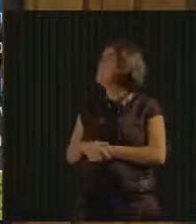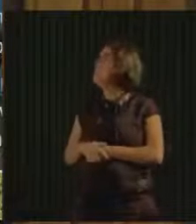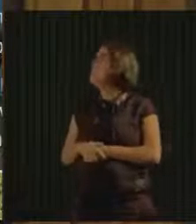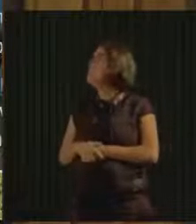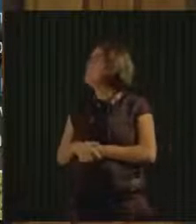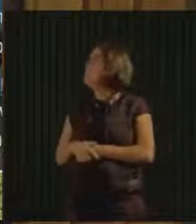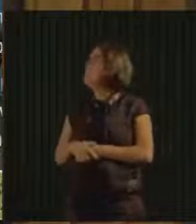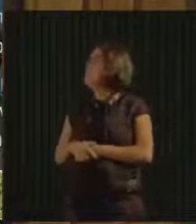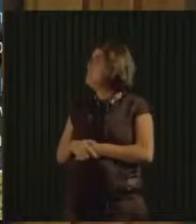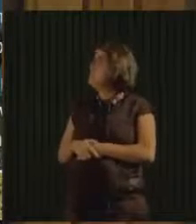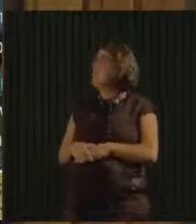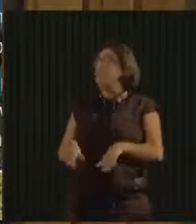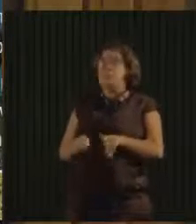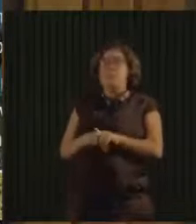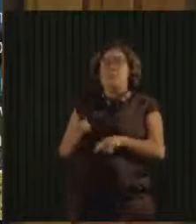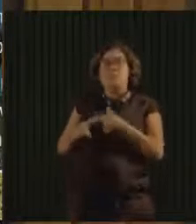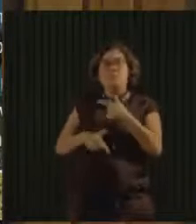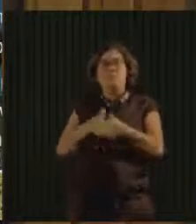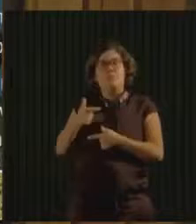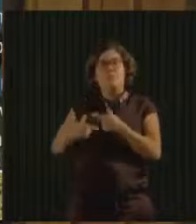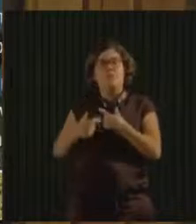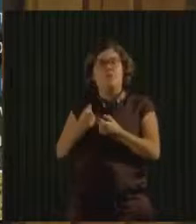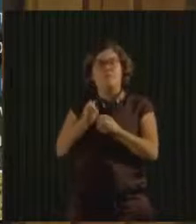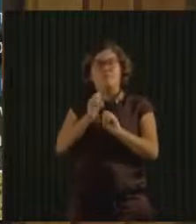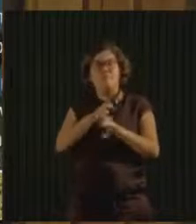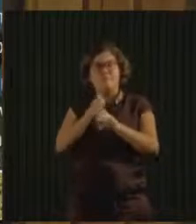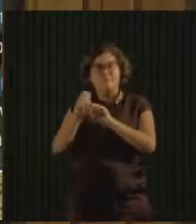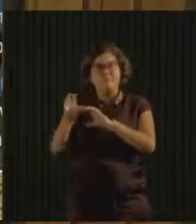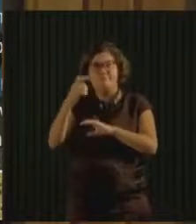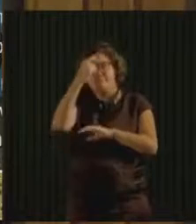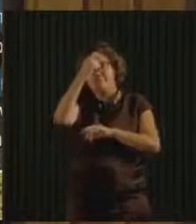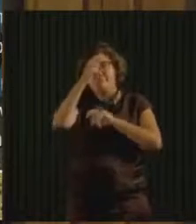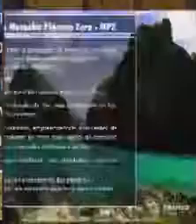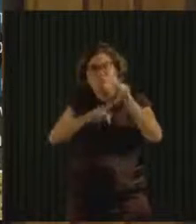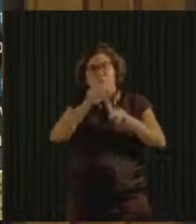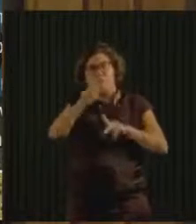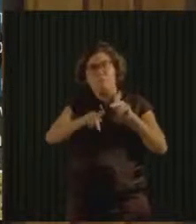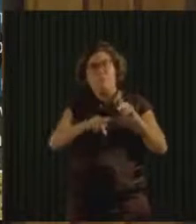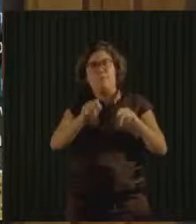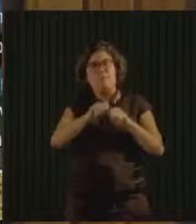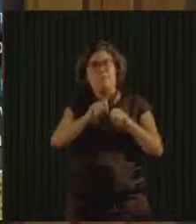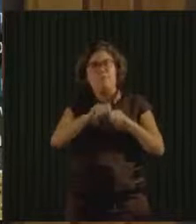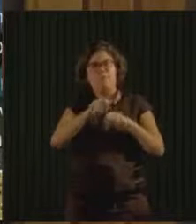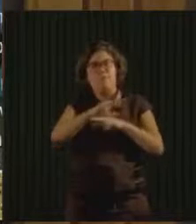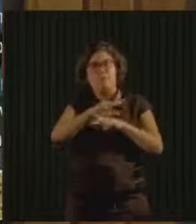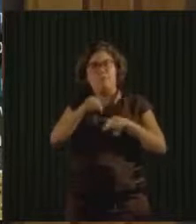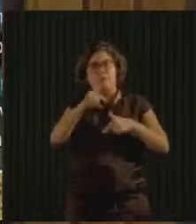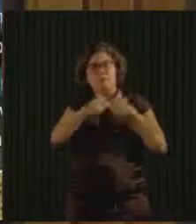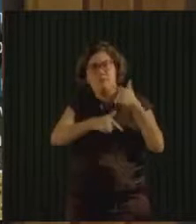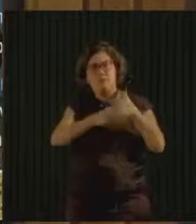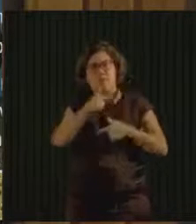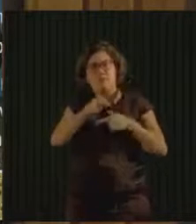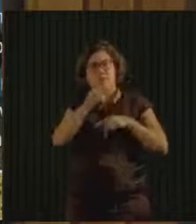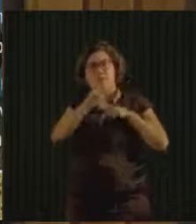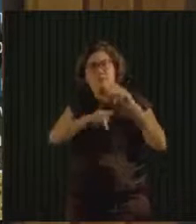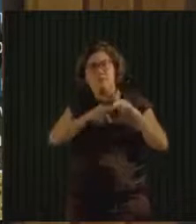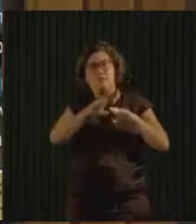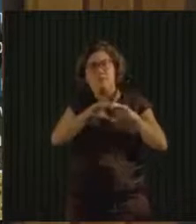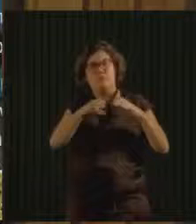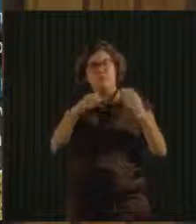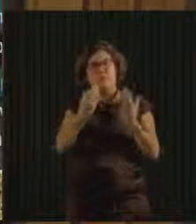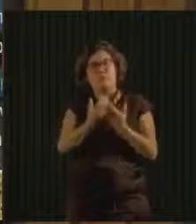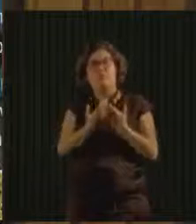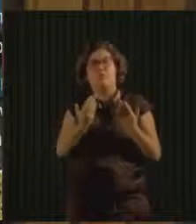também de conscientizar os moradores, fazendo várias imersões na comunidade, nas